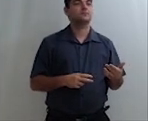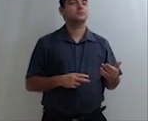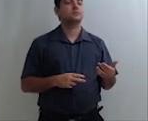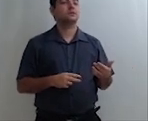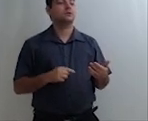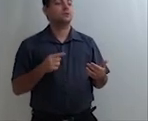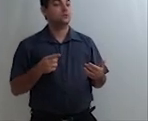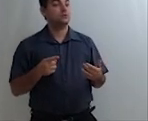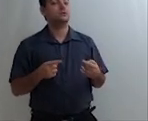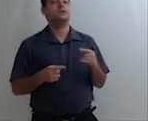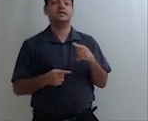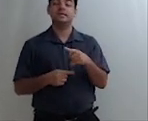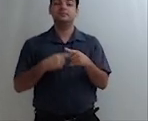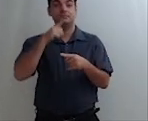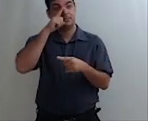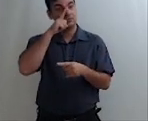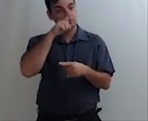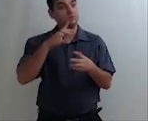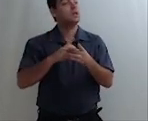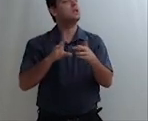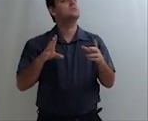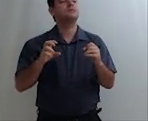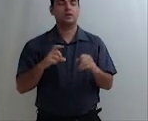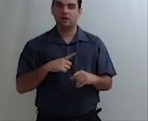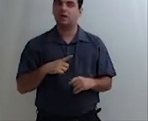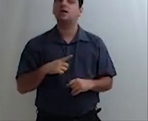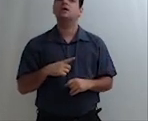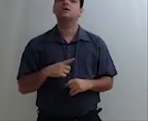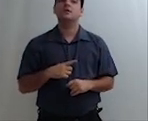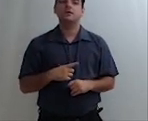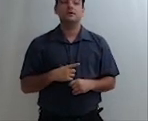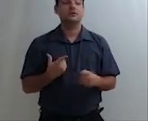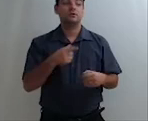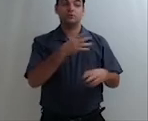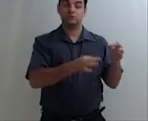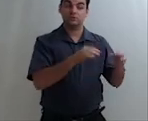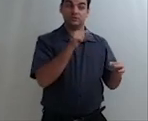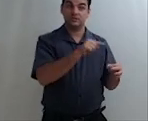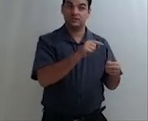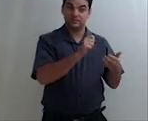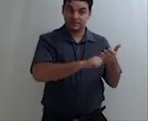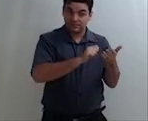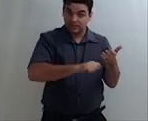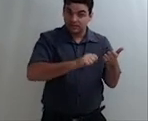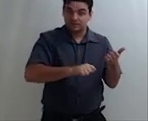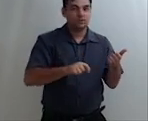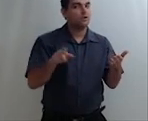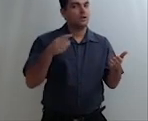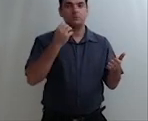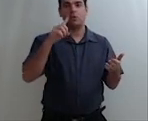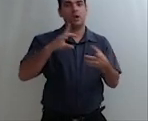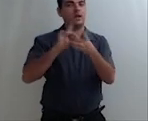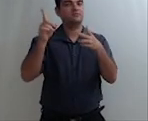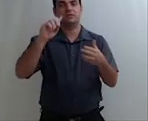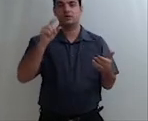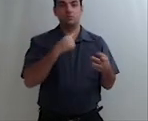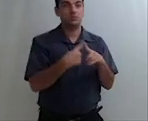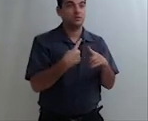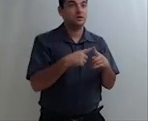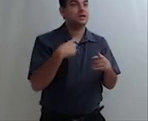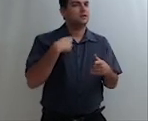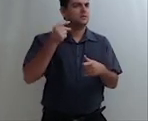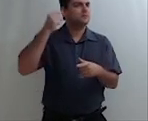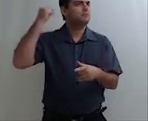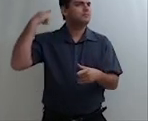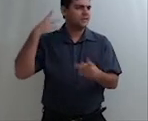perío libertados o magistrado corretamente el lucida a necessidade do acautelamento da ordem pública porquanto a certidão de antecedentes